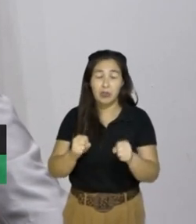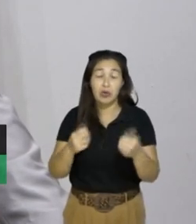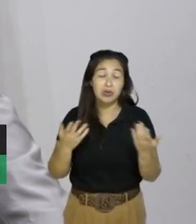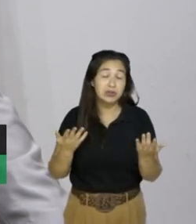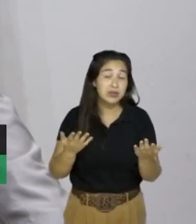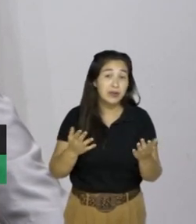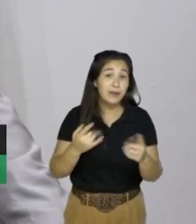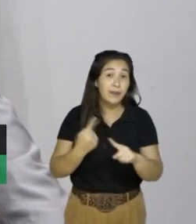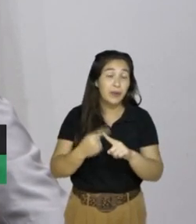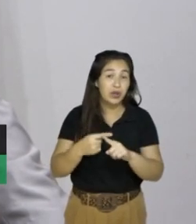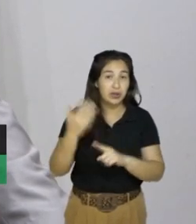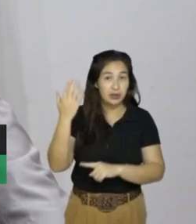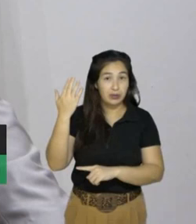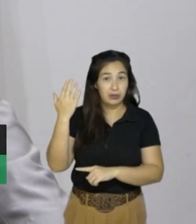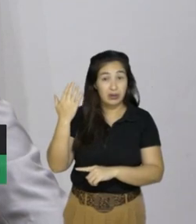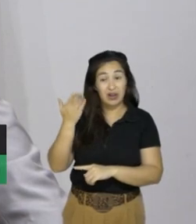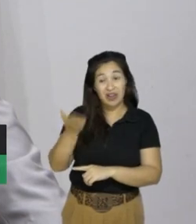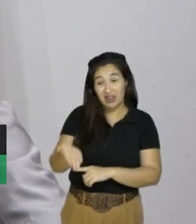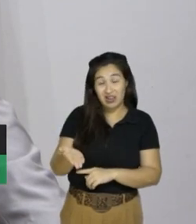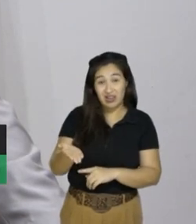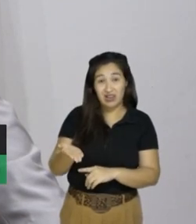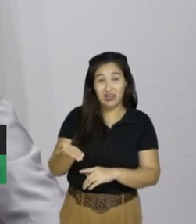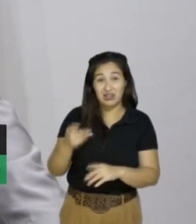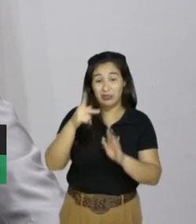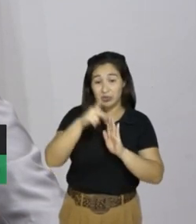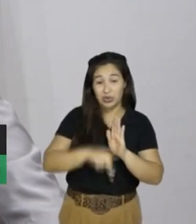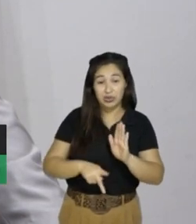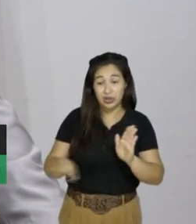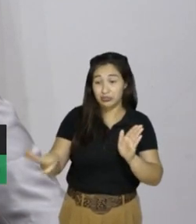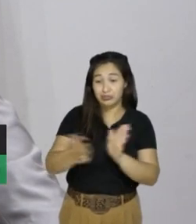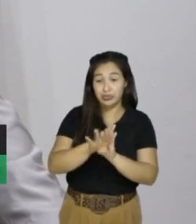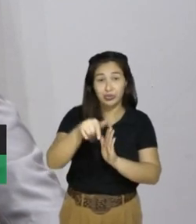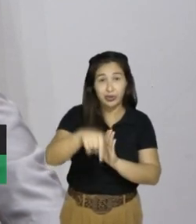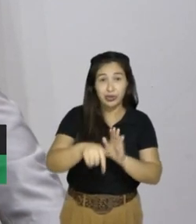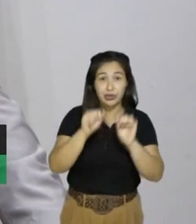deputados projeto nem aportou nessa casa